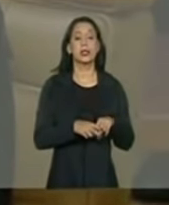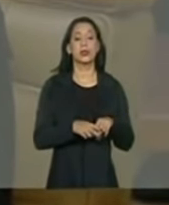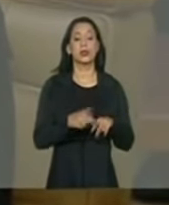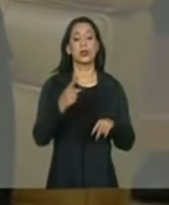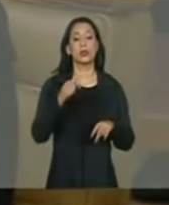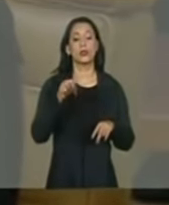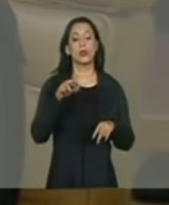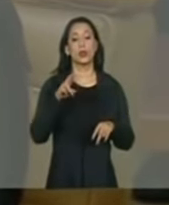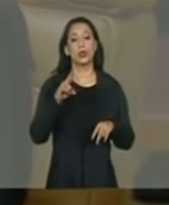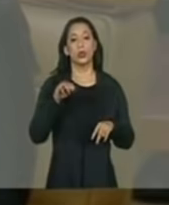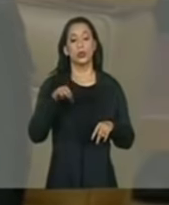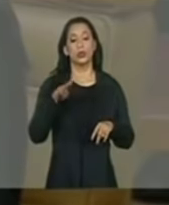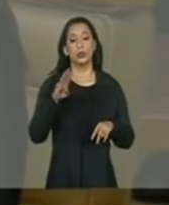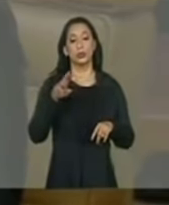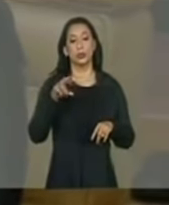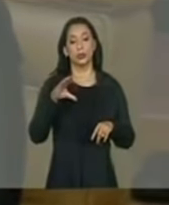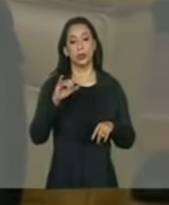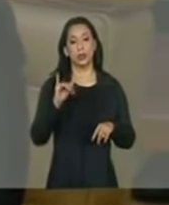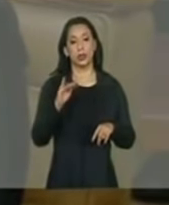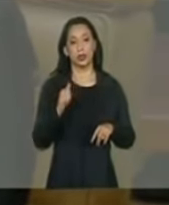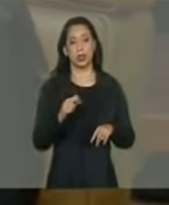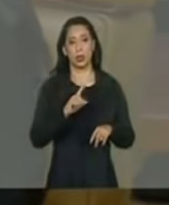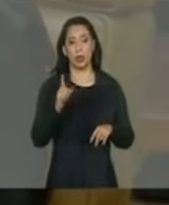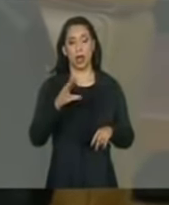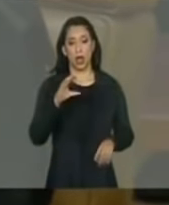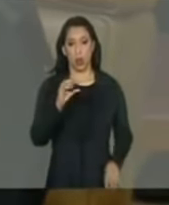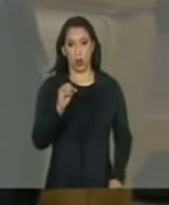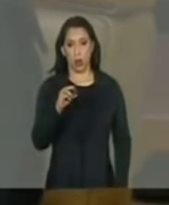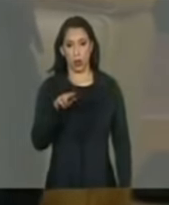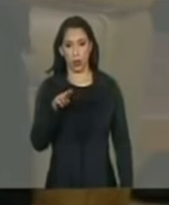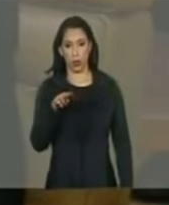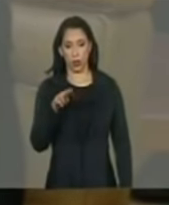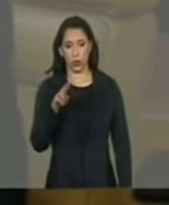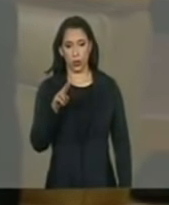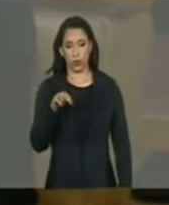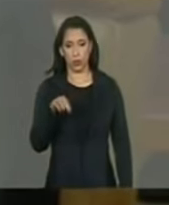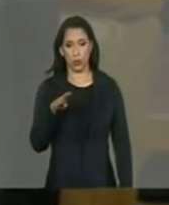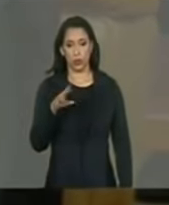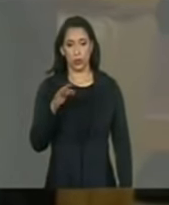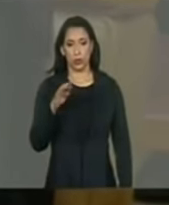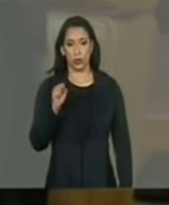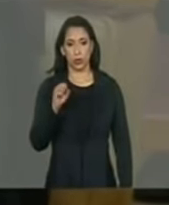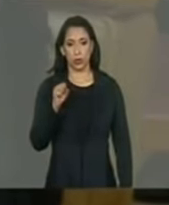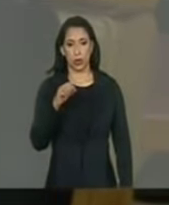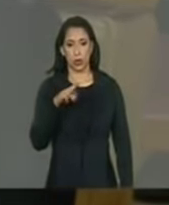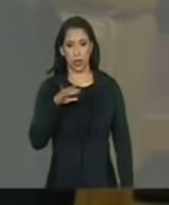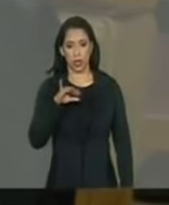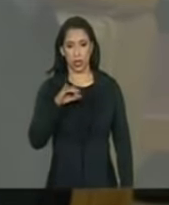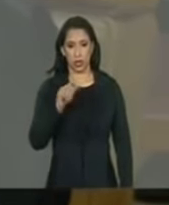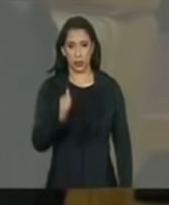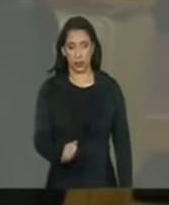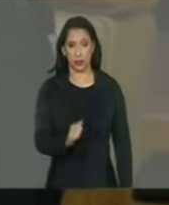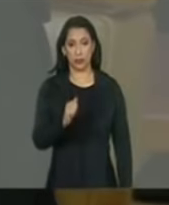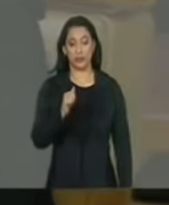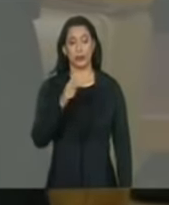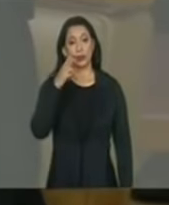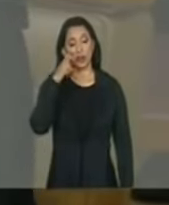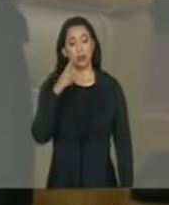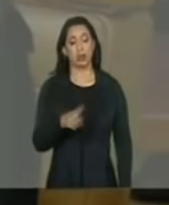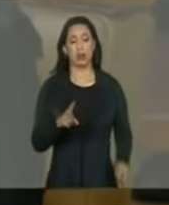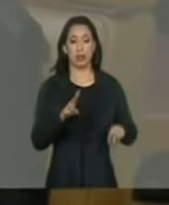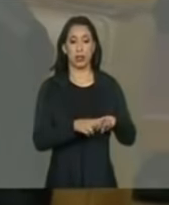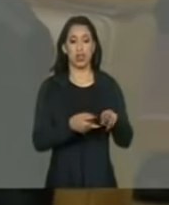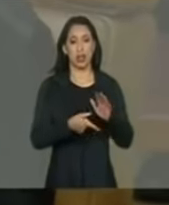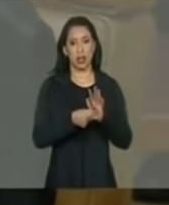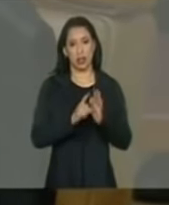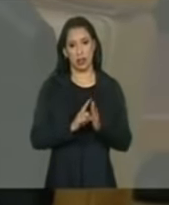não é mais compulsória não é mais um efeito necessário da decisão de pronúncia como costumava